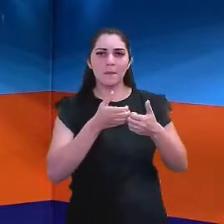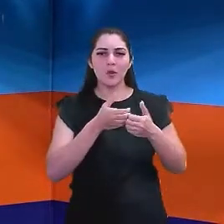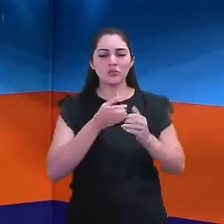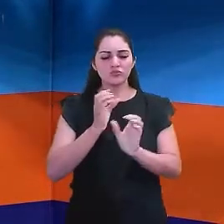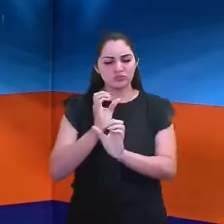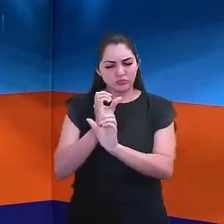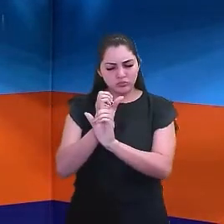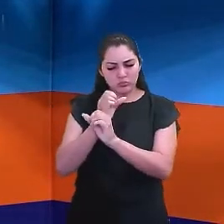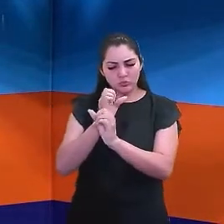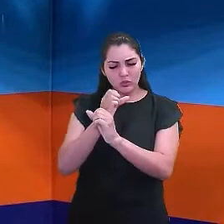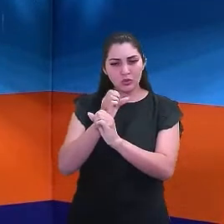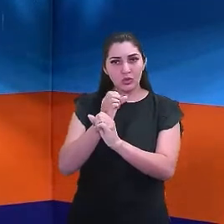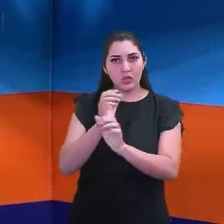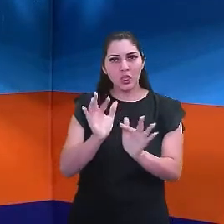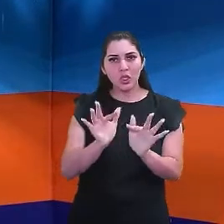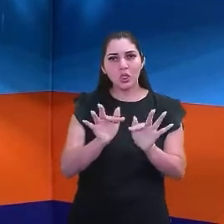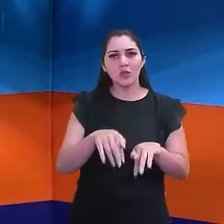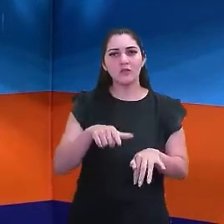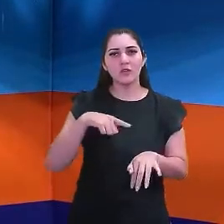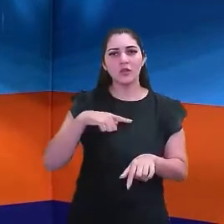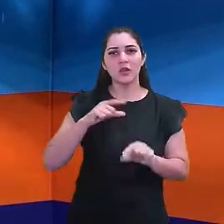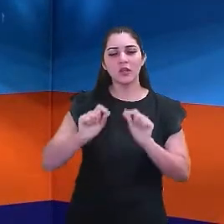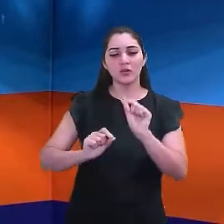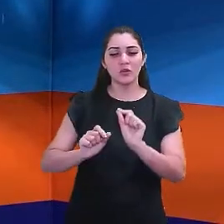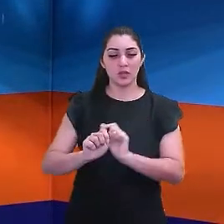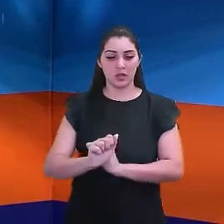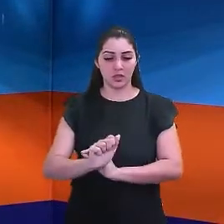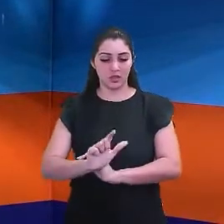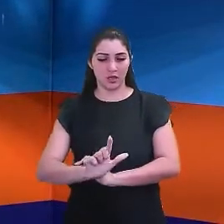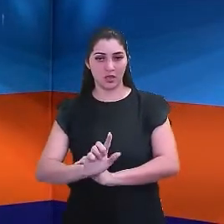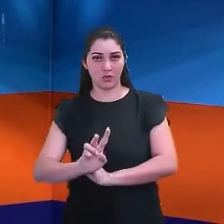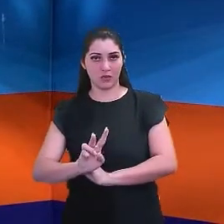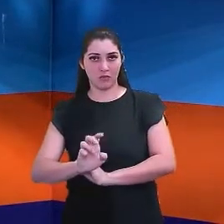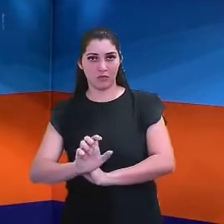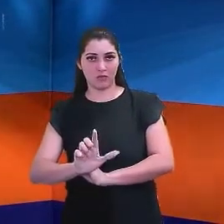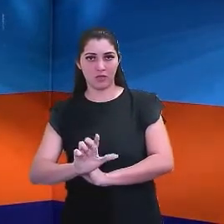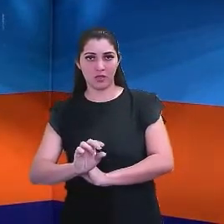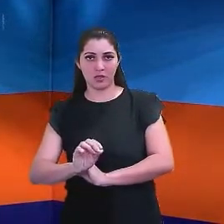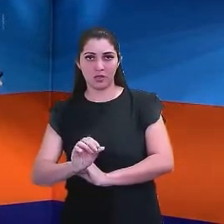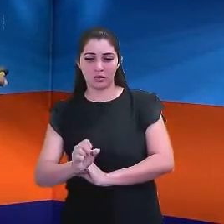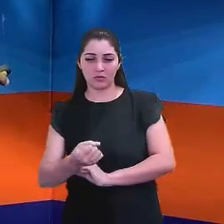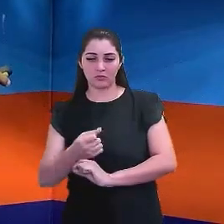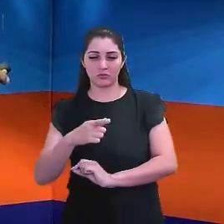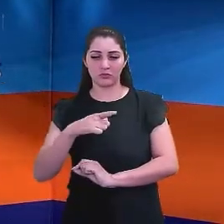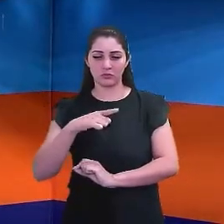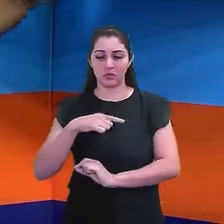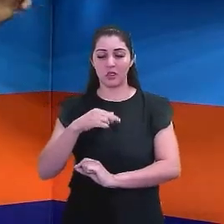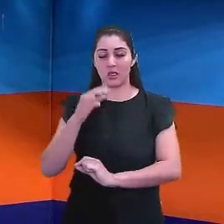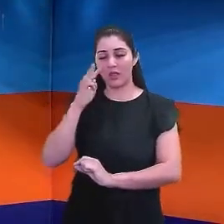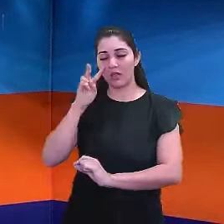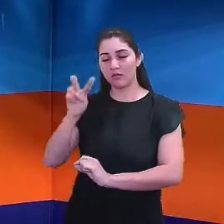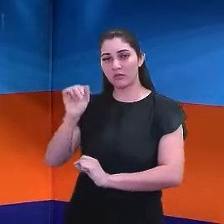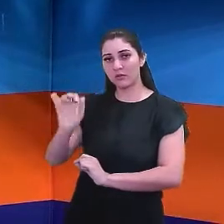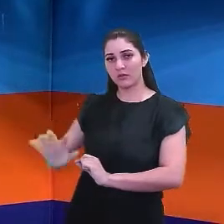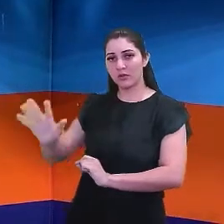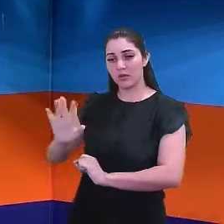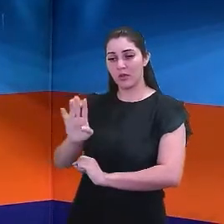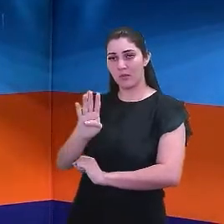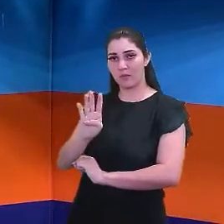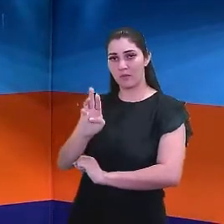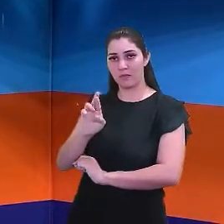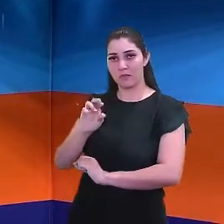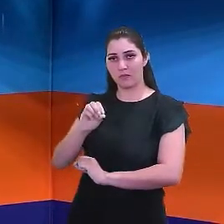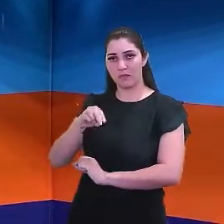microscópio. E lá no finalzinho vai ter o que a gente chama de alvéolos, tá? Vocês estão vendo aqui, ó, os bronquíolos, que são estruturas bem